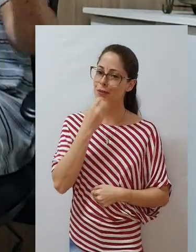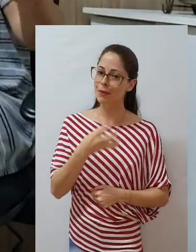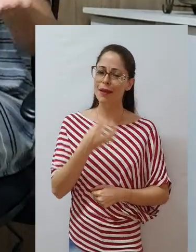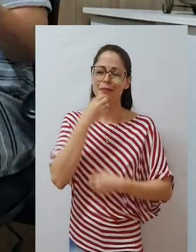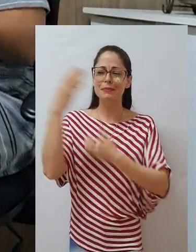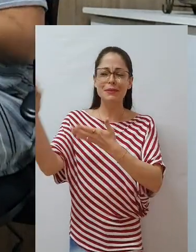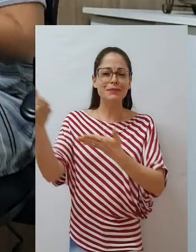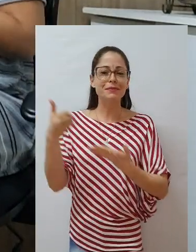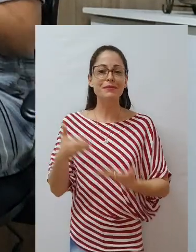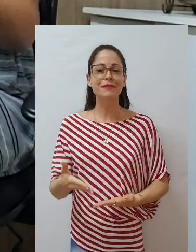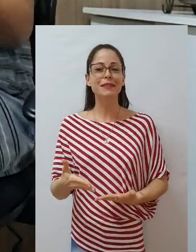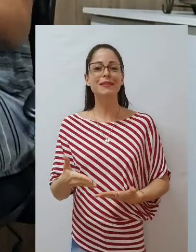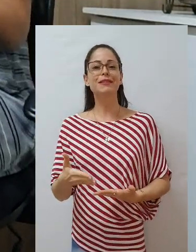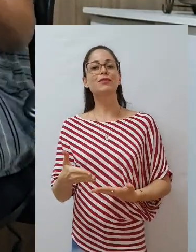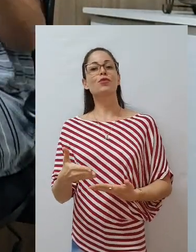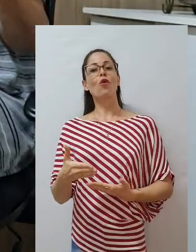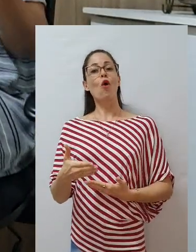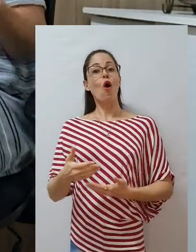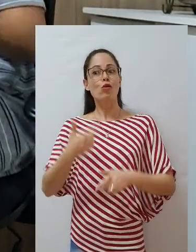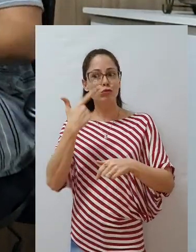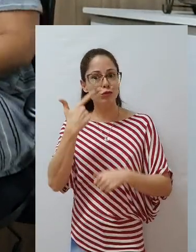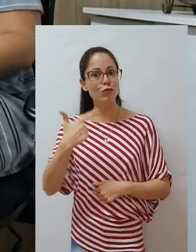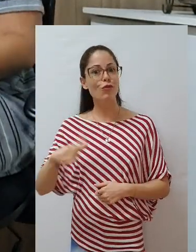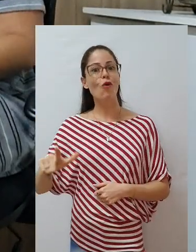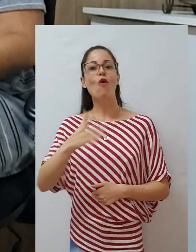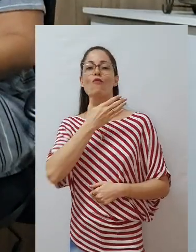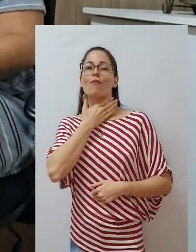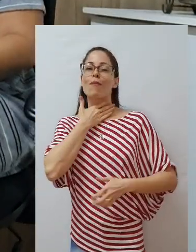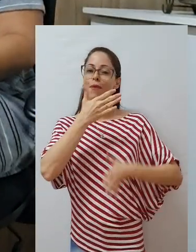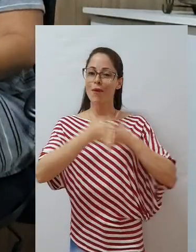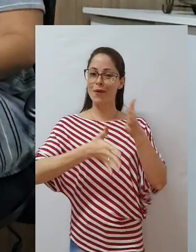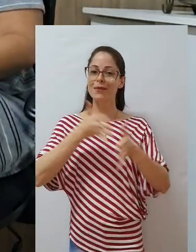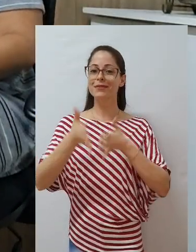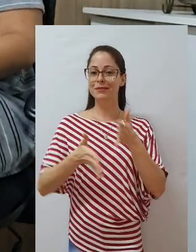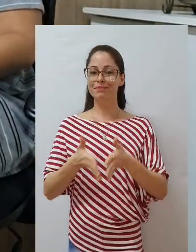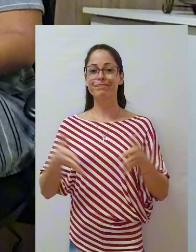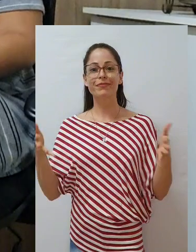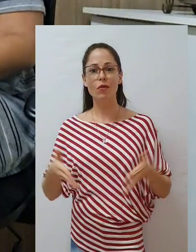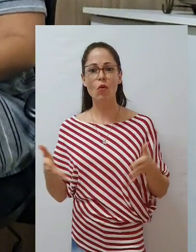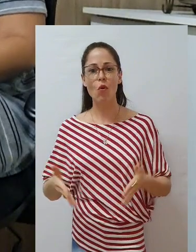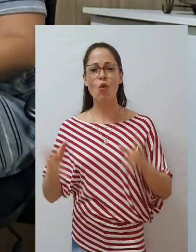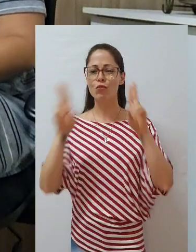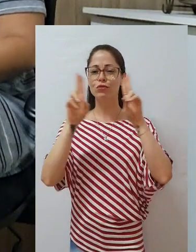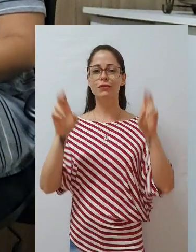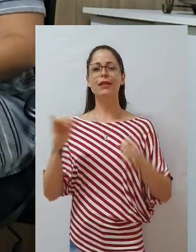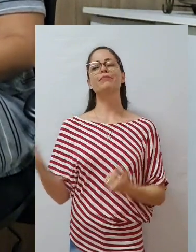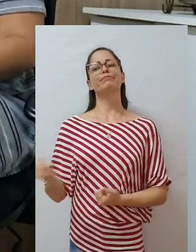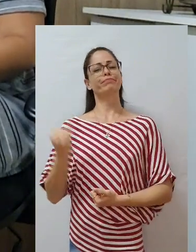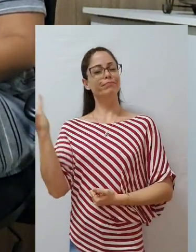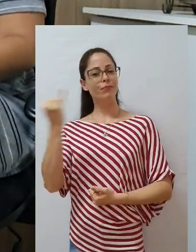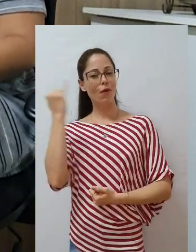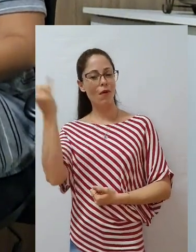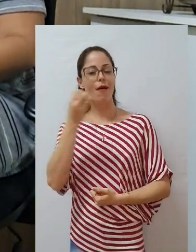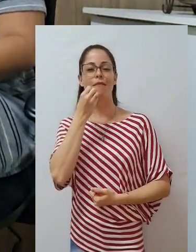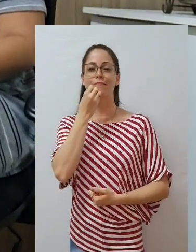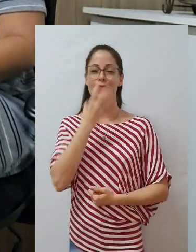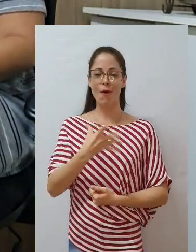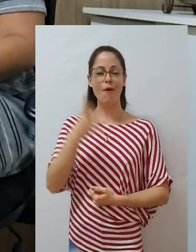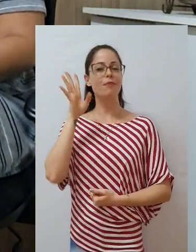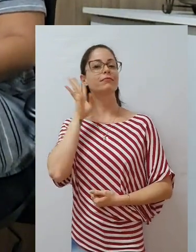bem? Bem-vindos a mais um, né, Dedos de Prosa. E hoje o tema é muito bacana, muito